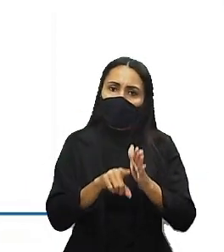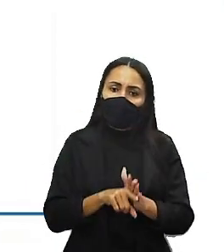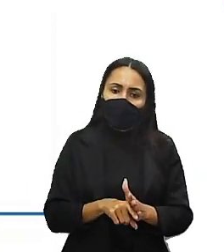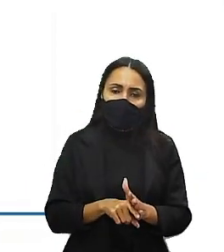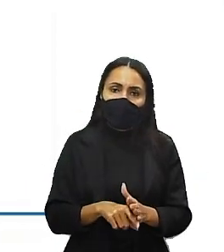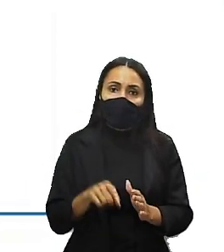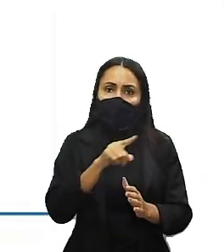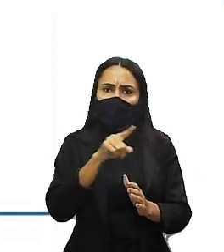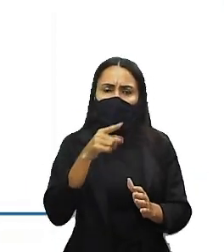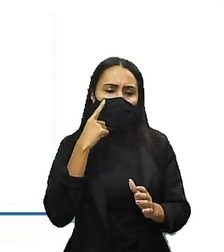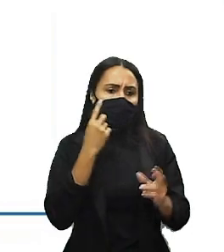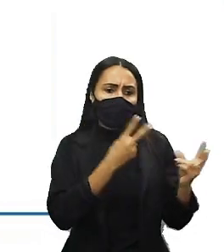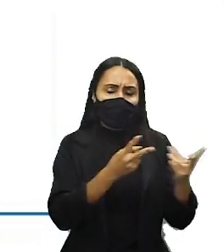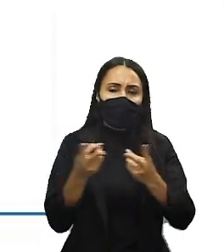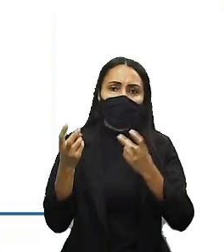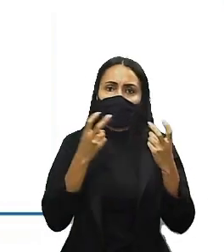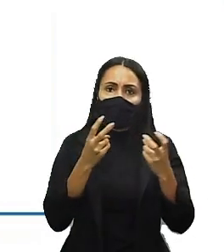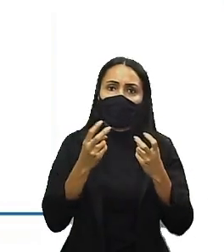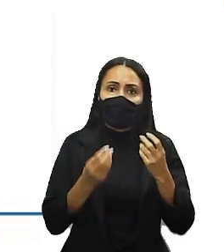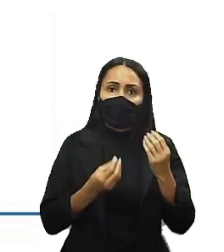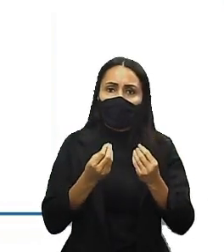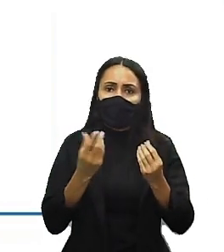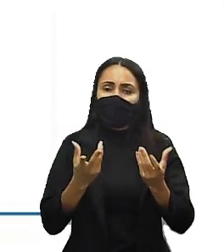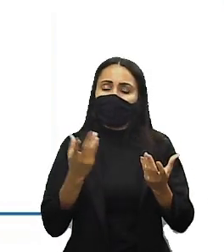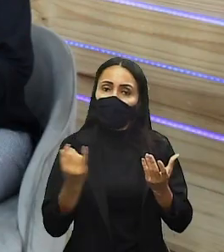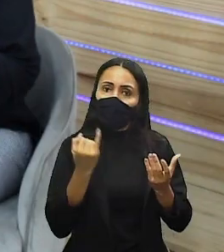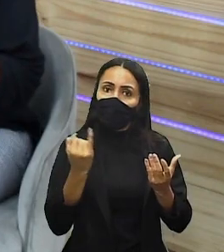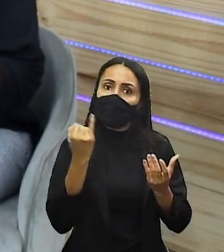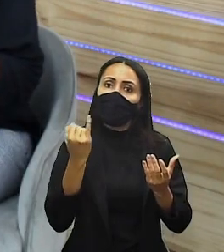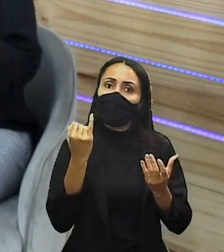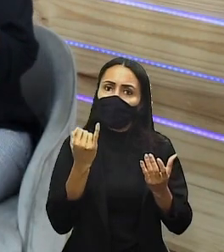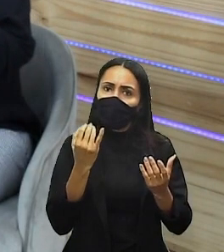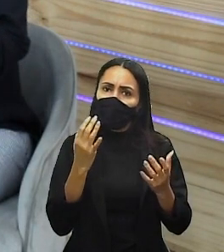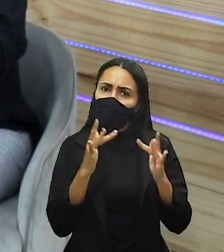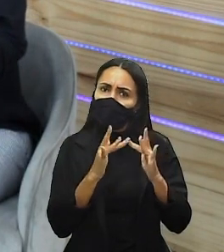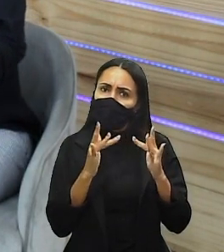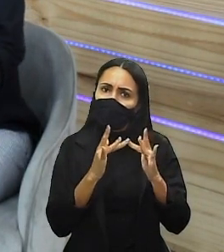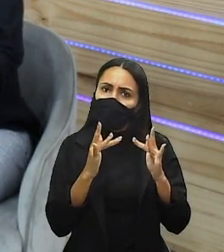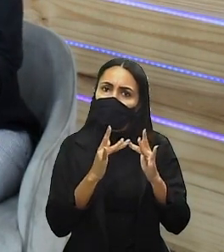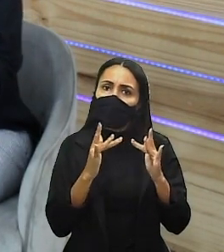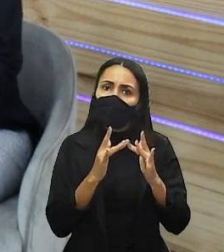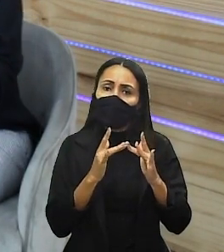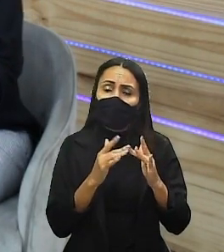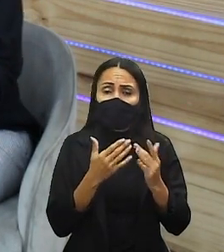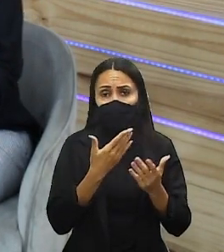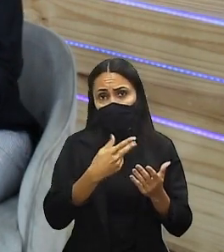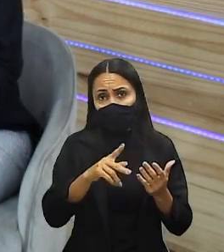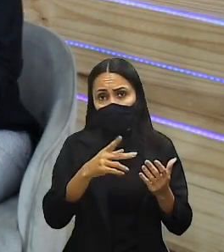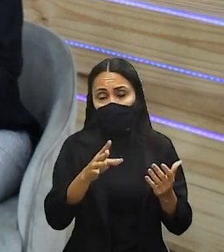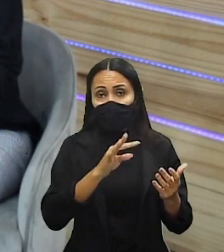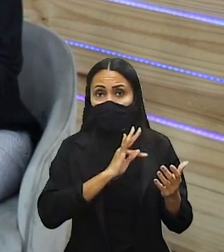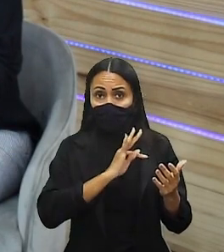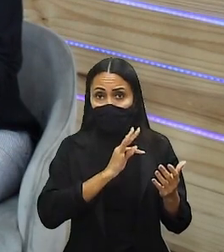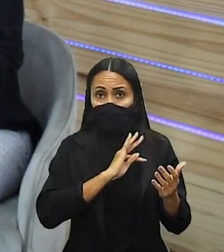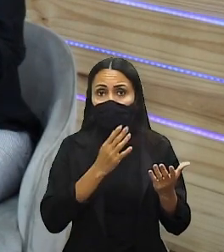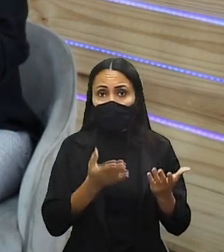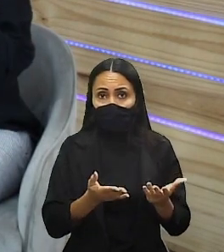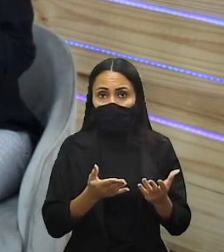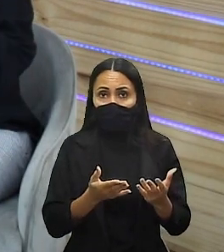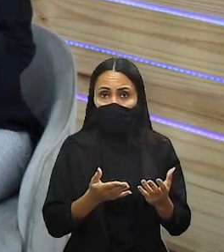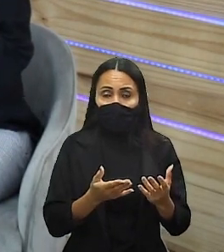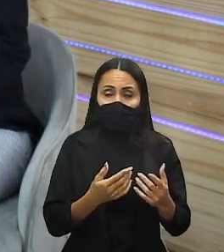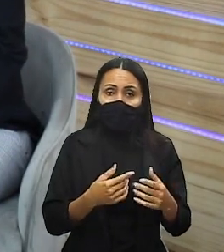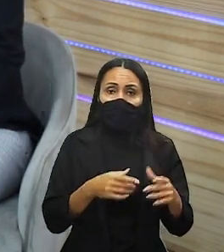para vocês verem como é importante esse contato, tanto seu como técnico, né, que vai ser um técnico de biblioteconomia,